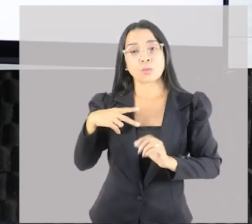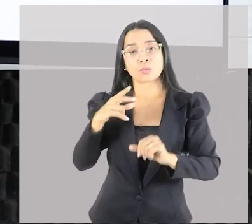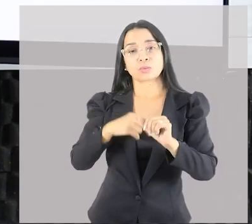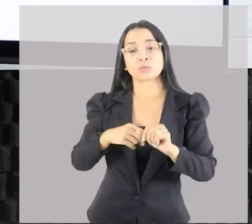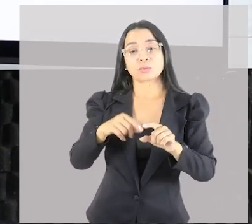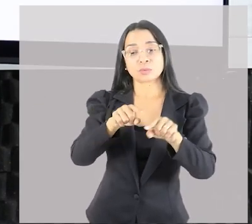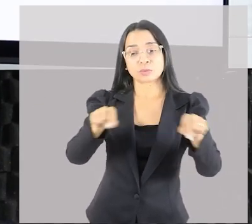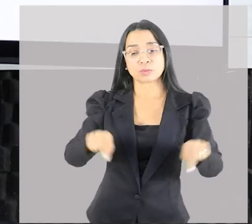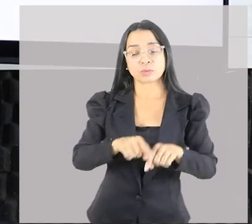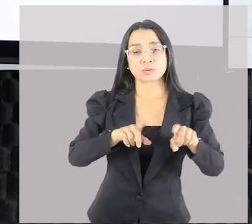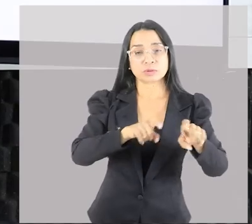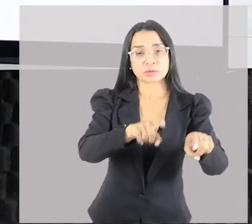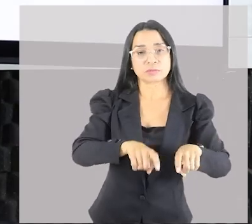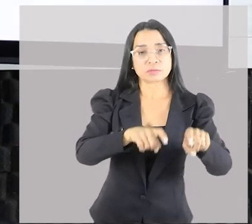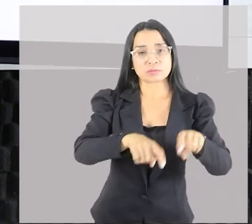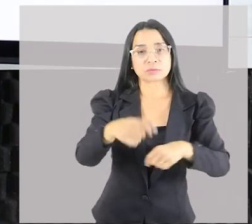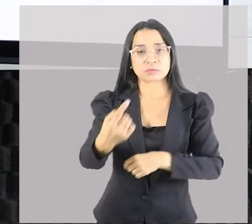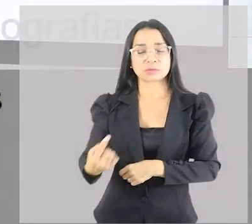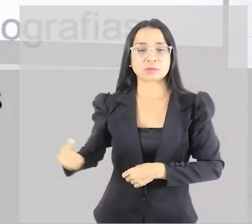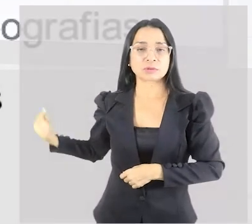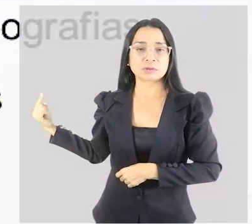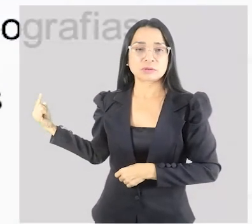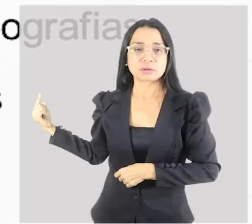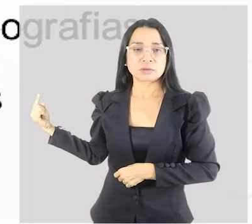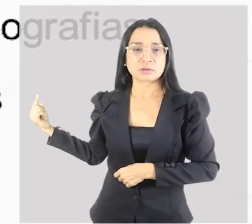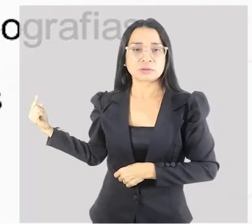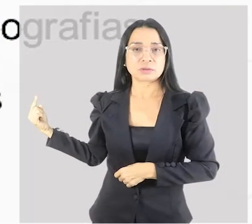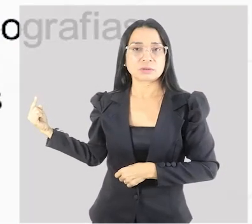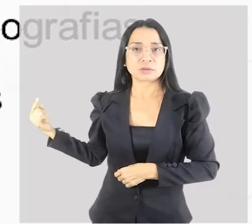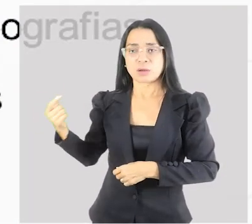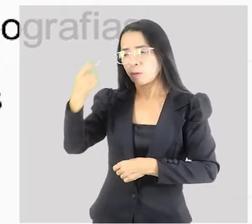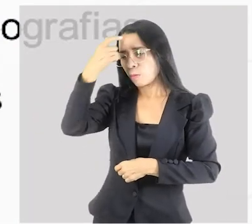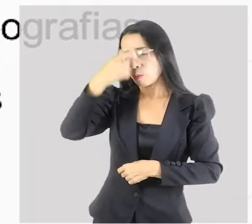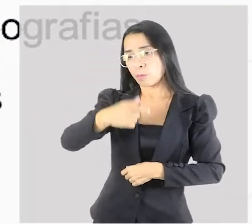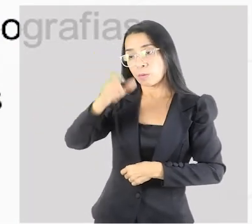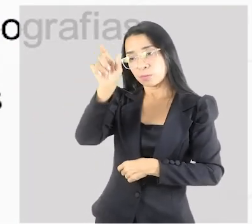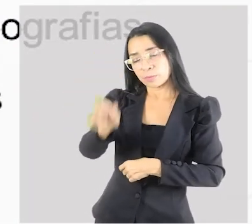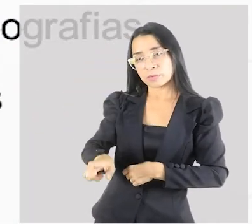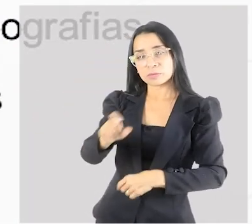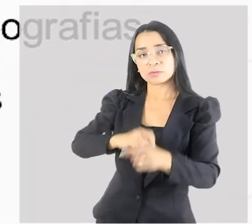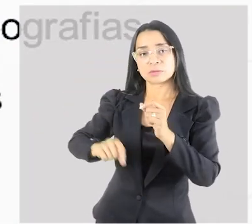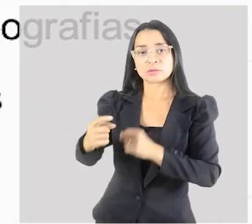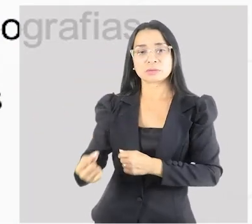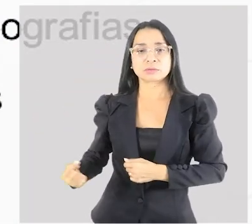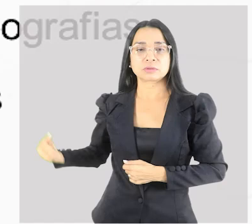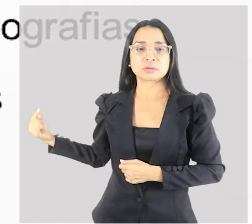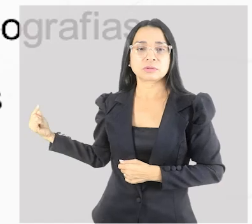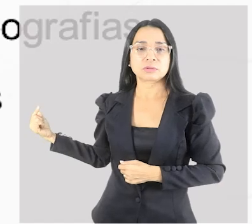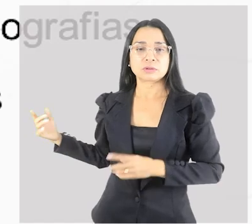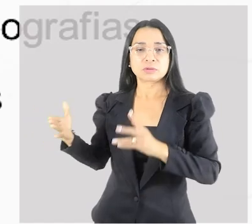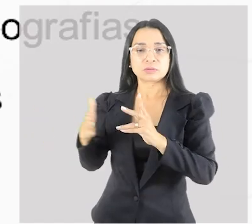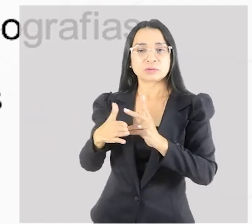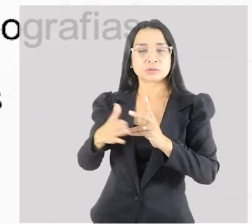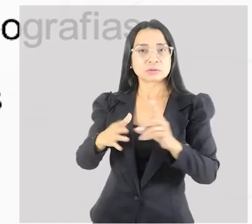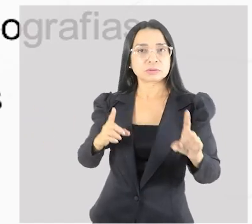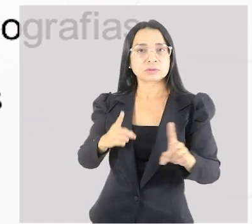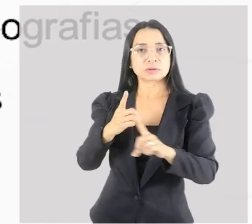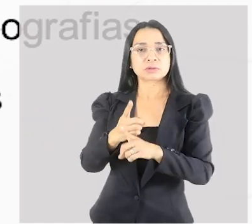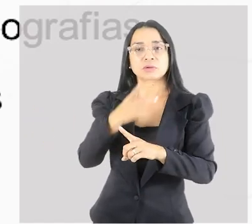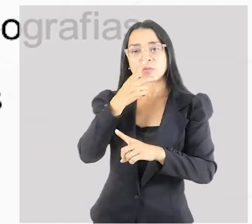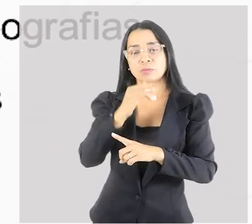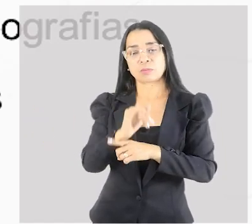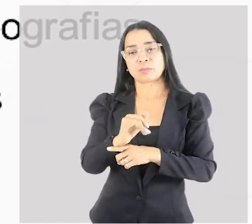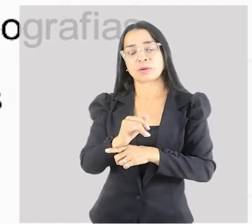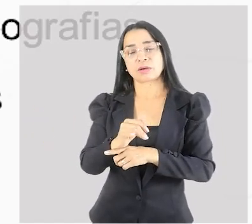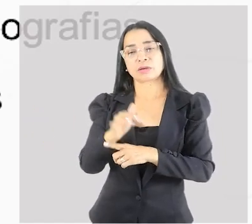são empregados, os caboclos de fitas, que são chapéus com longas fitas coloridas, os indígenas que encontram pai Francisco